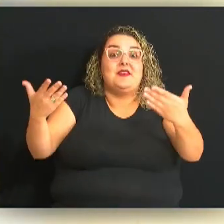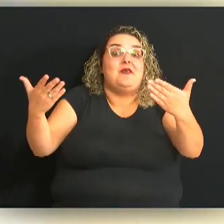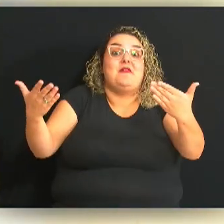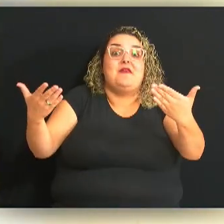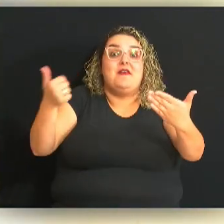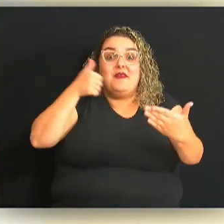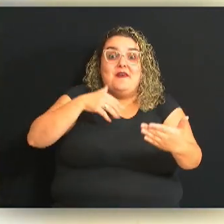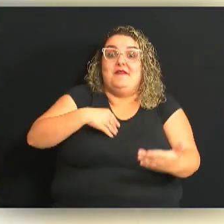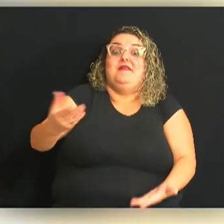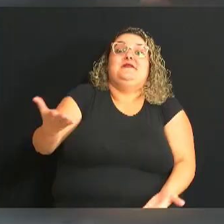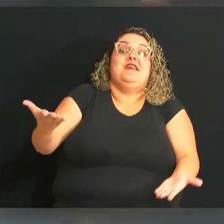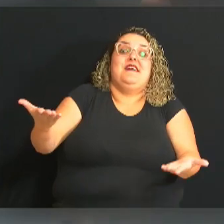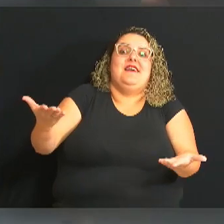Minhas filhas!